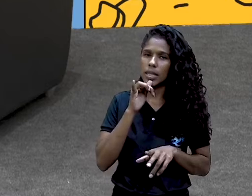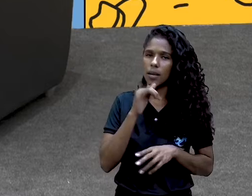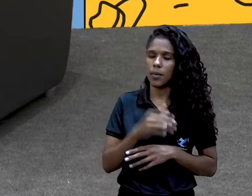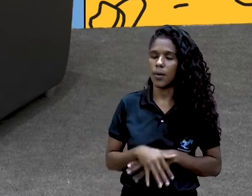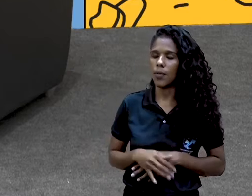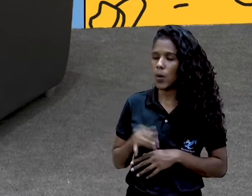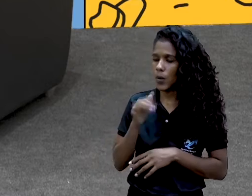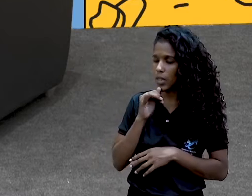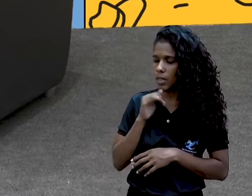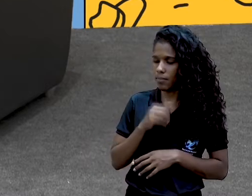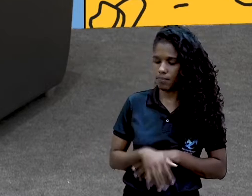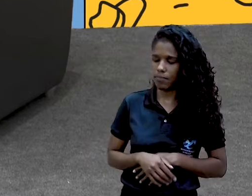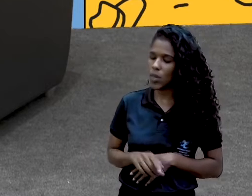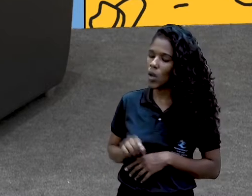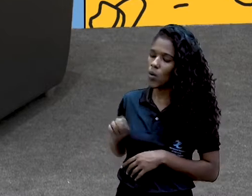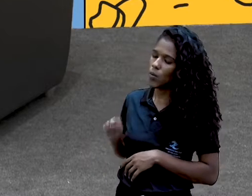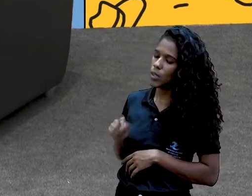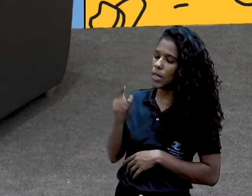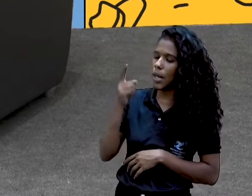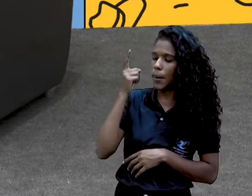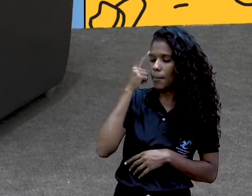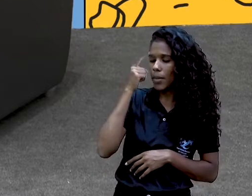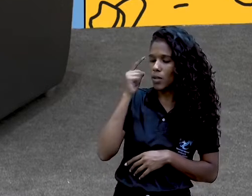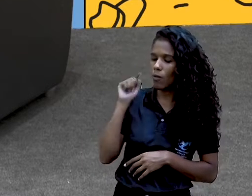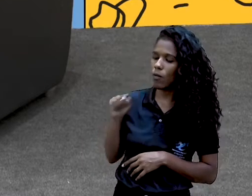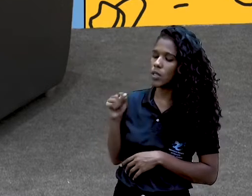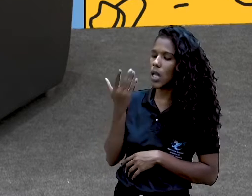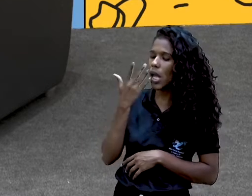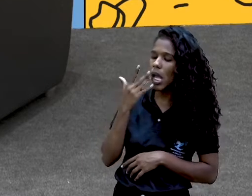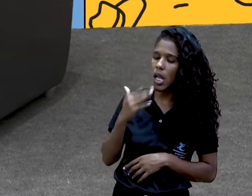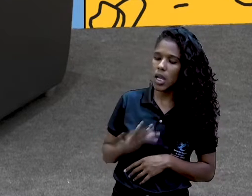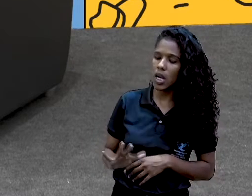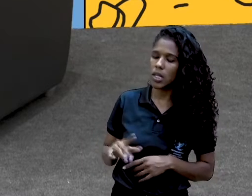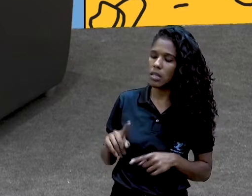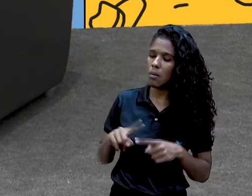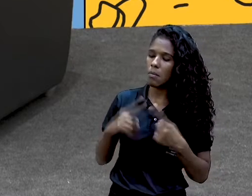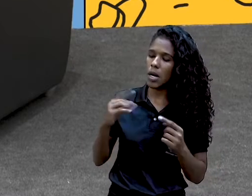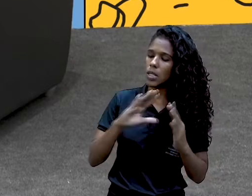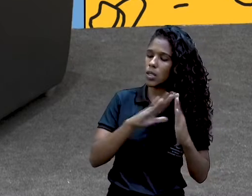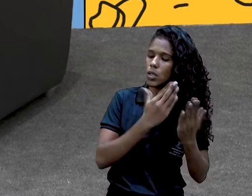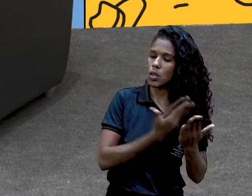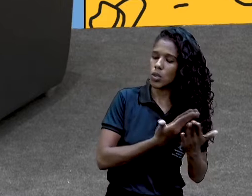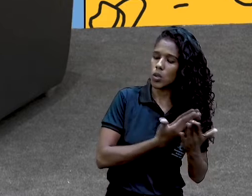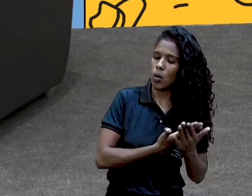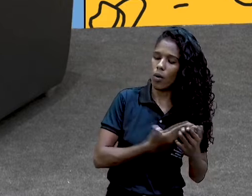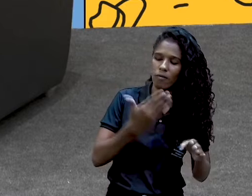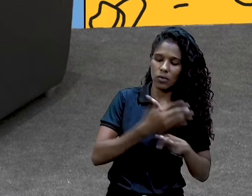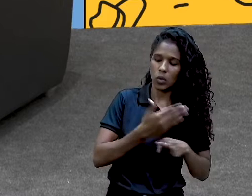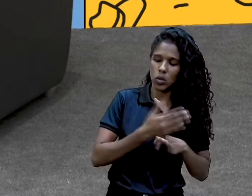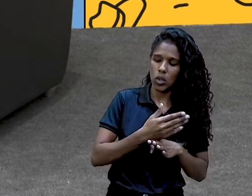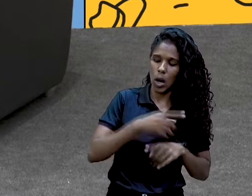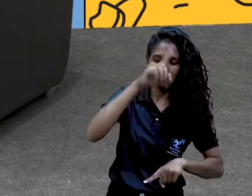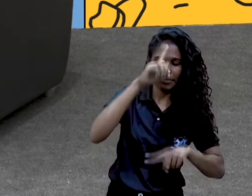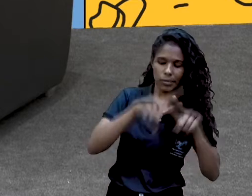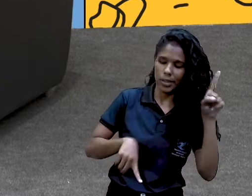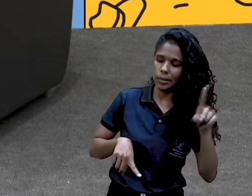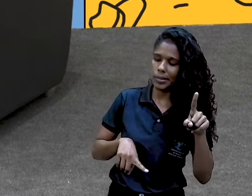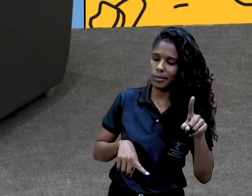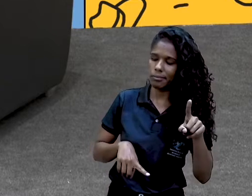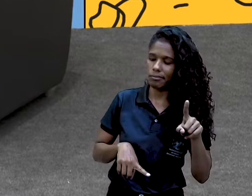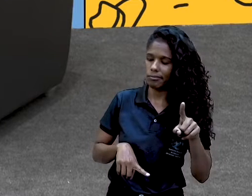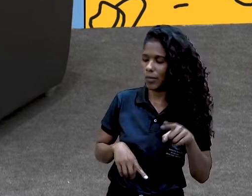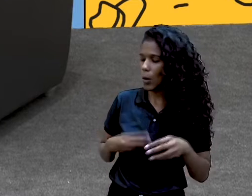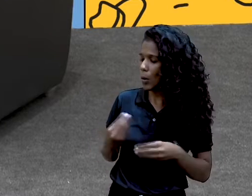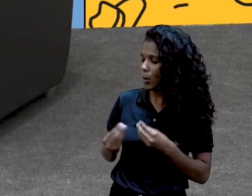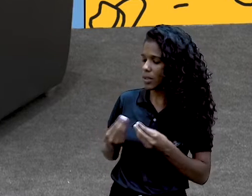uma menina, não poder ir à escola? Já pensou nisso? Como é que seria difícil? Não é? Seria tão